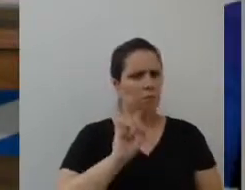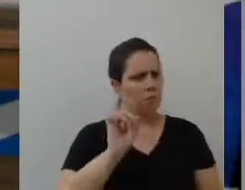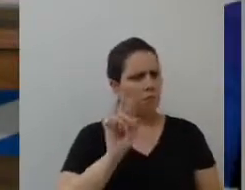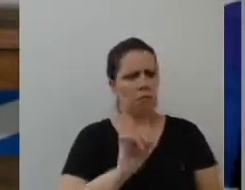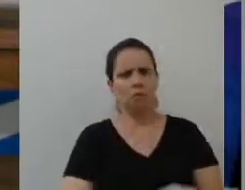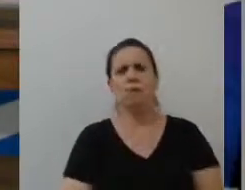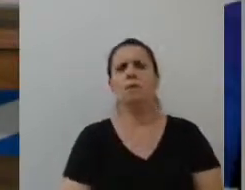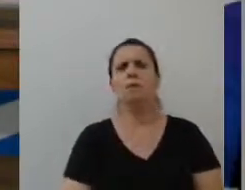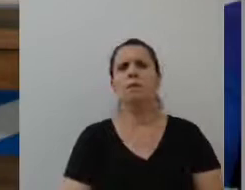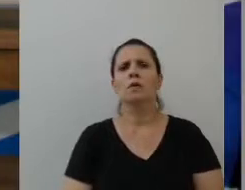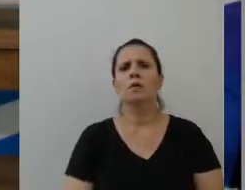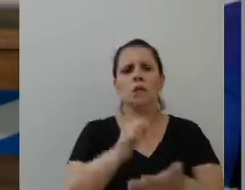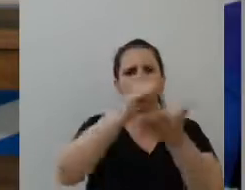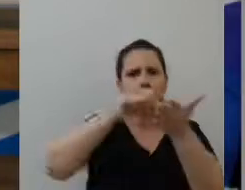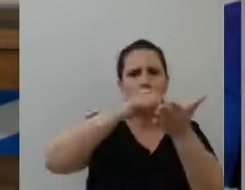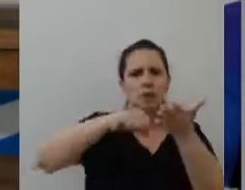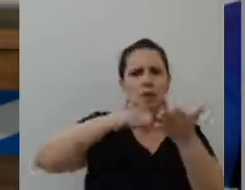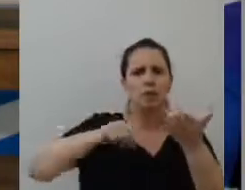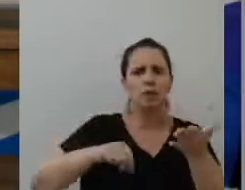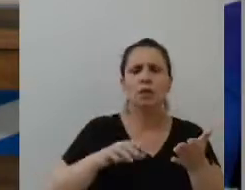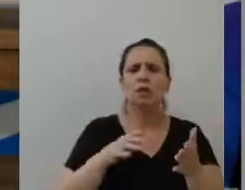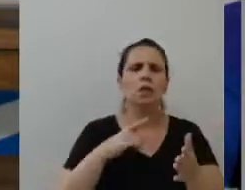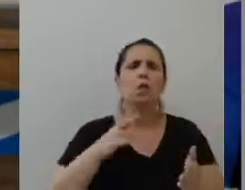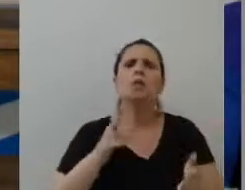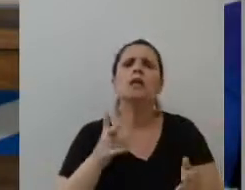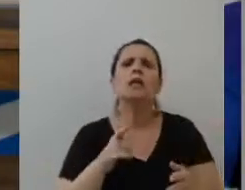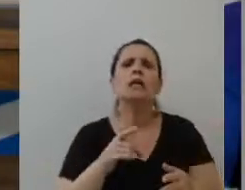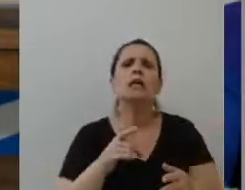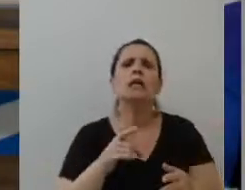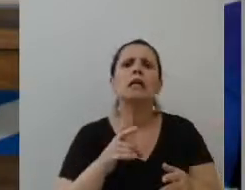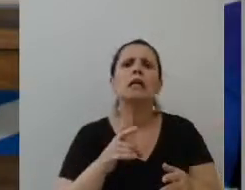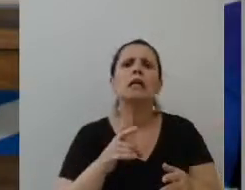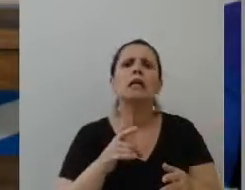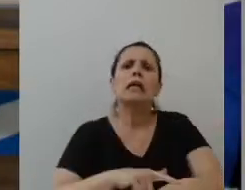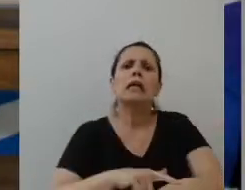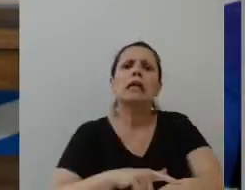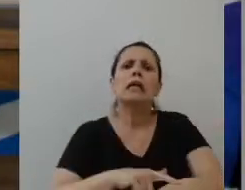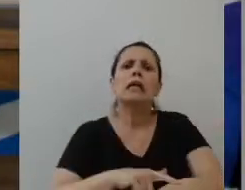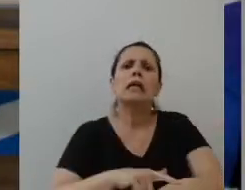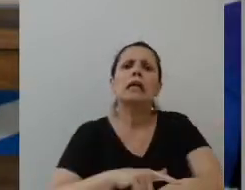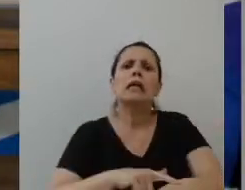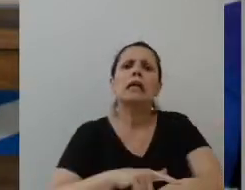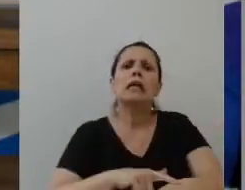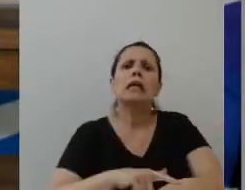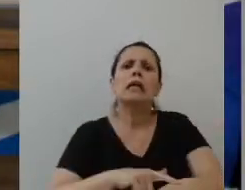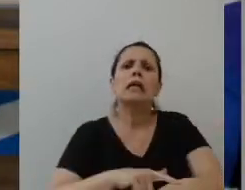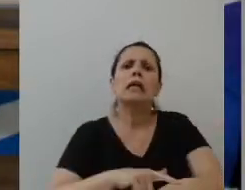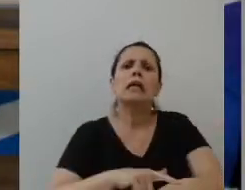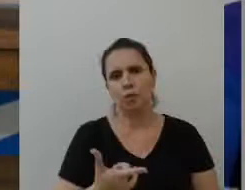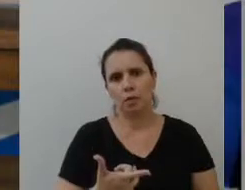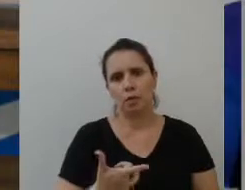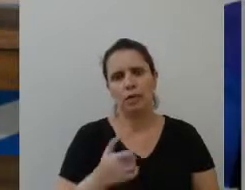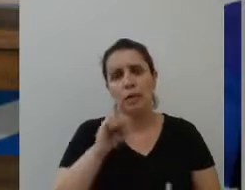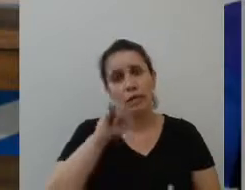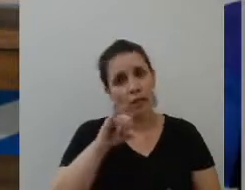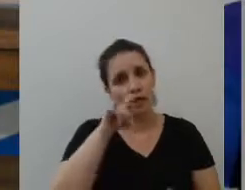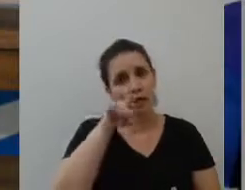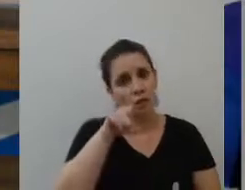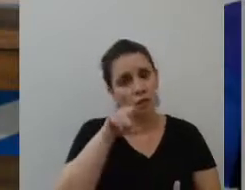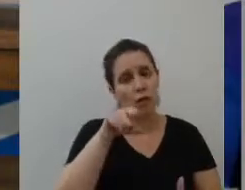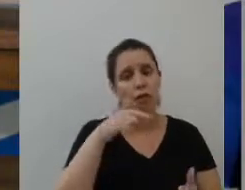literatura, é um escritor atemporal. Agora, se você vai estudar a história da literatura, ele se enquadra